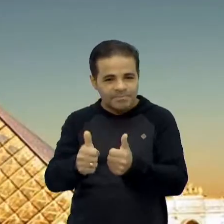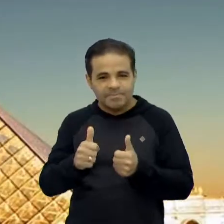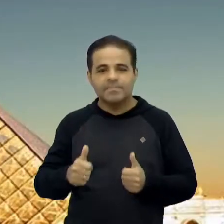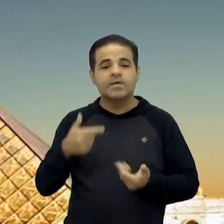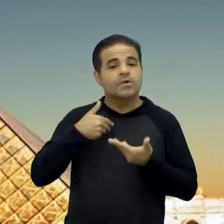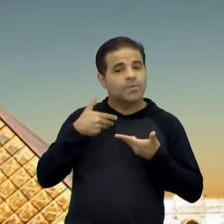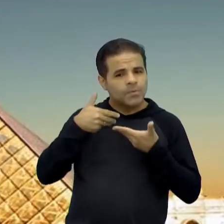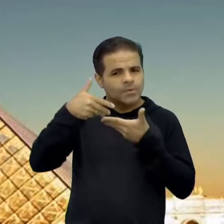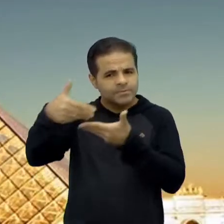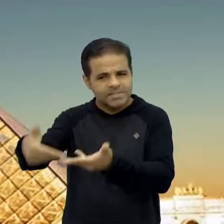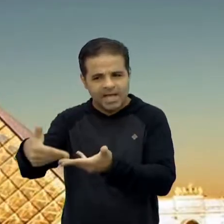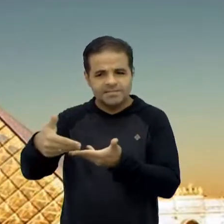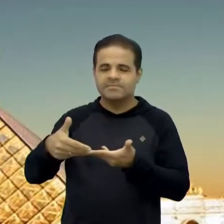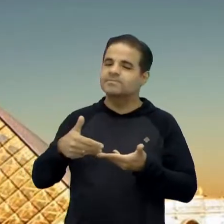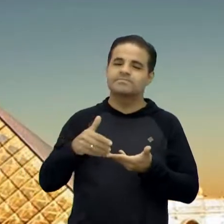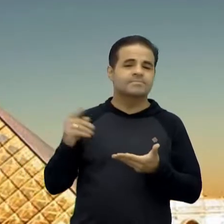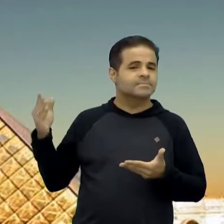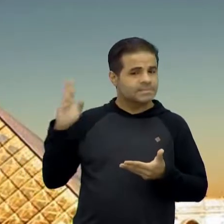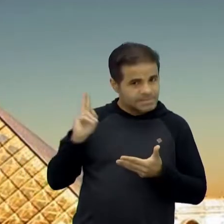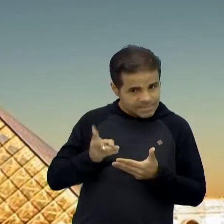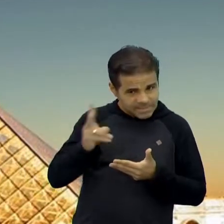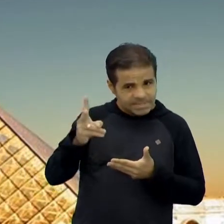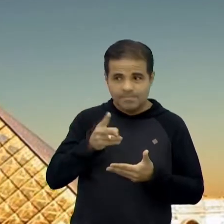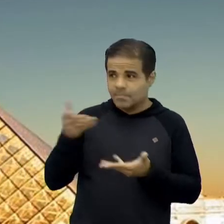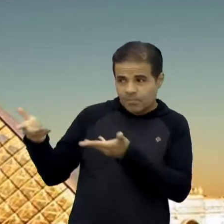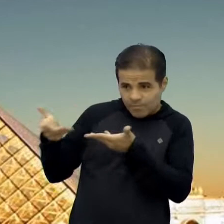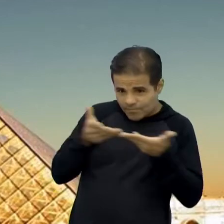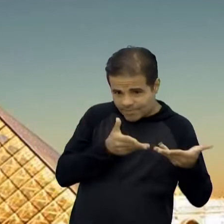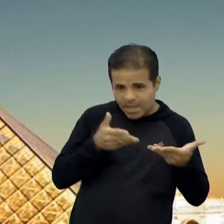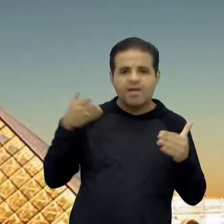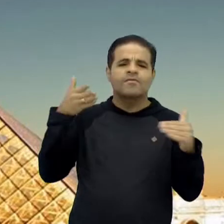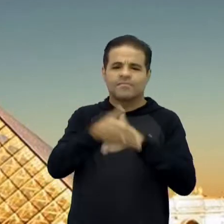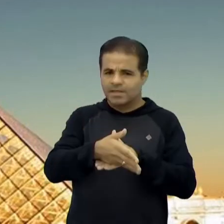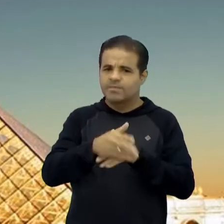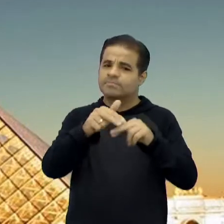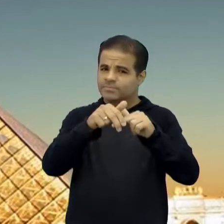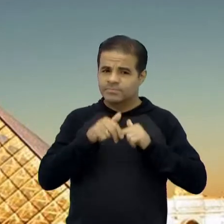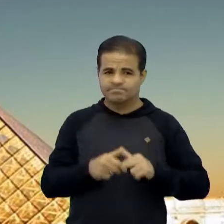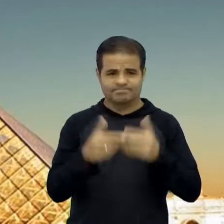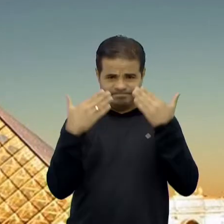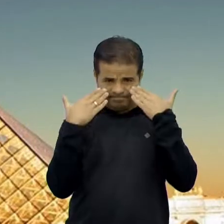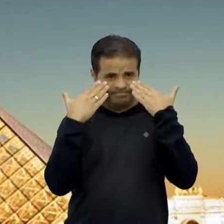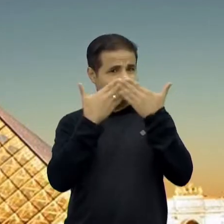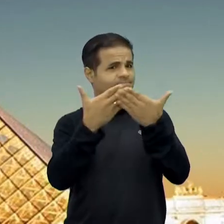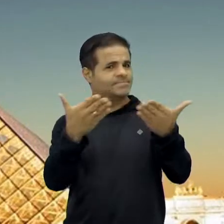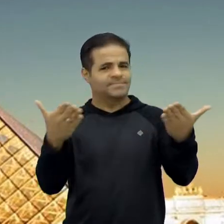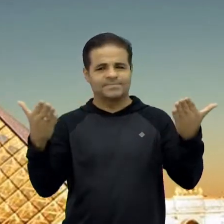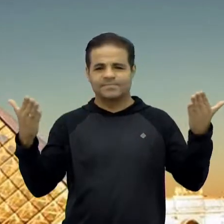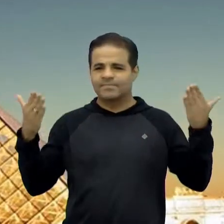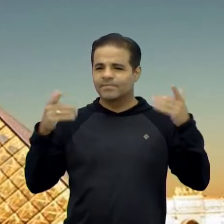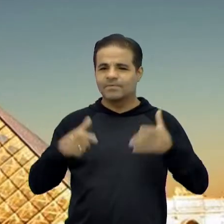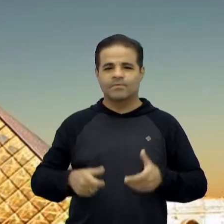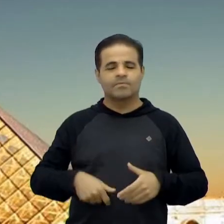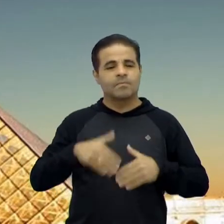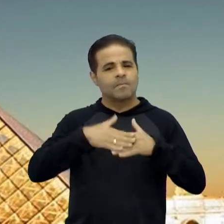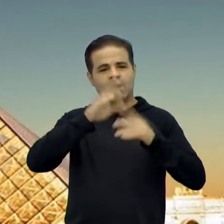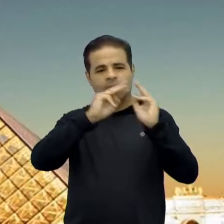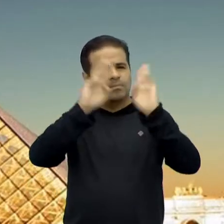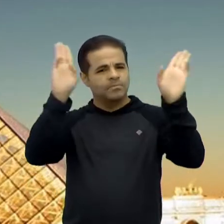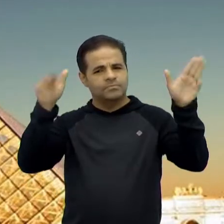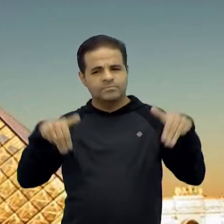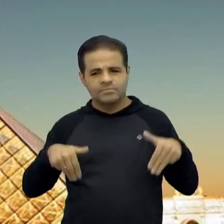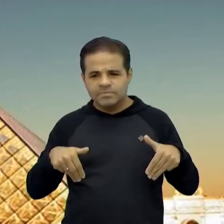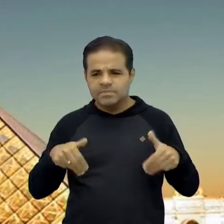bem. Sempre convidado, eu virei para esta aula, participarei ainda mais quando eu estou à frente aqui de um dos maiores, se não o maior